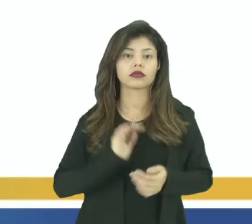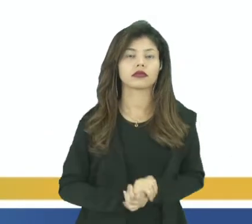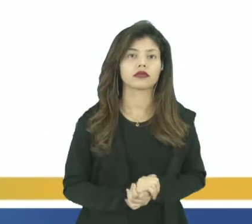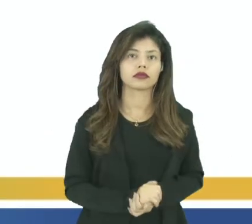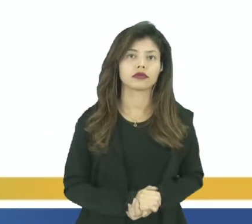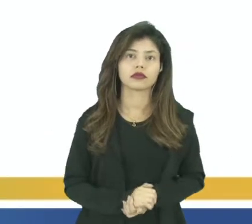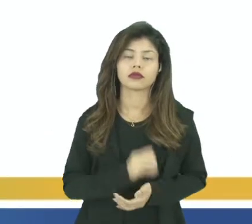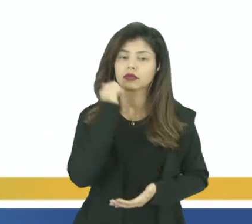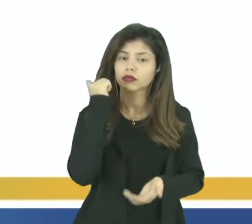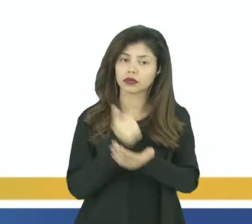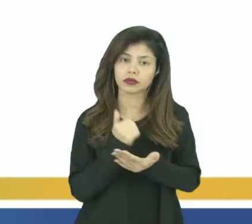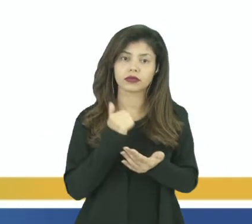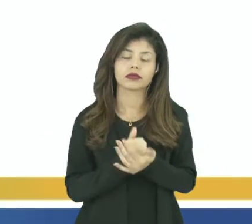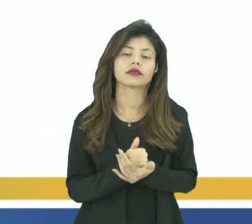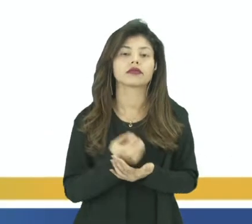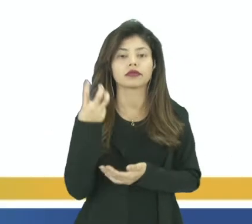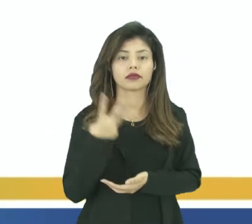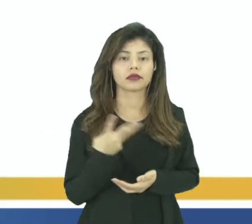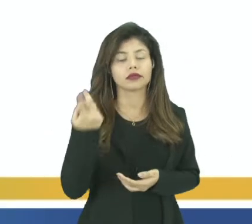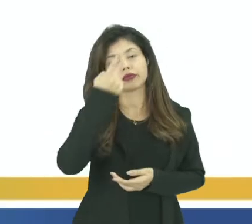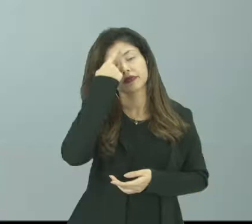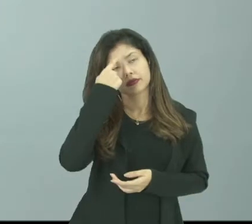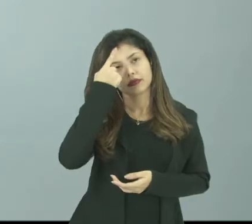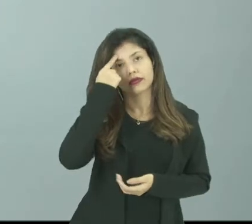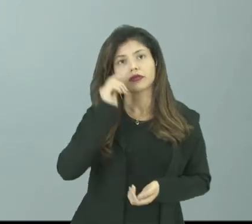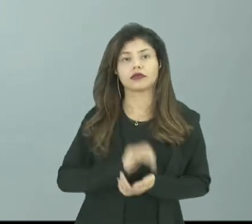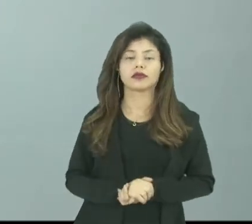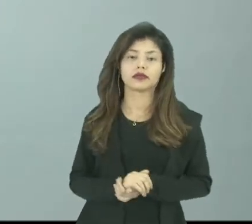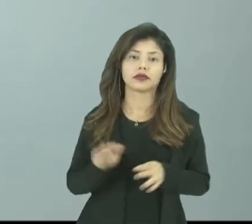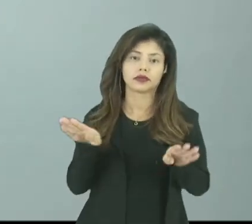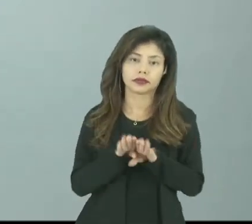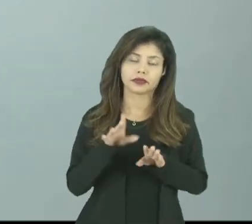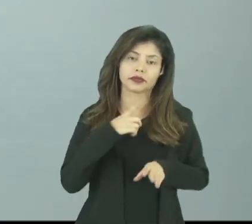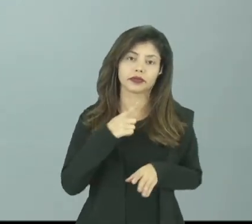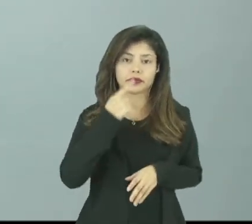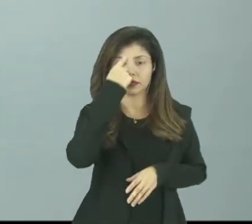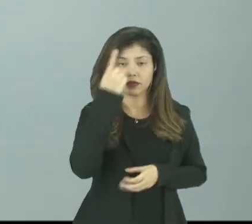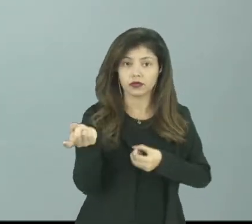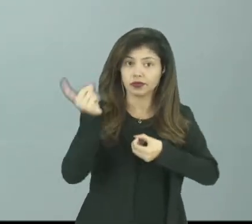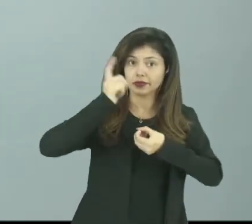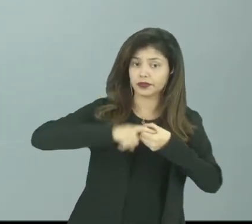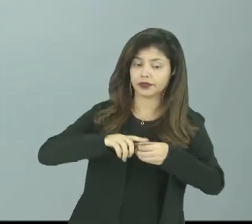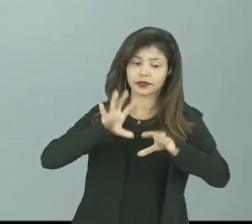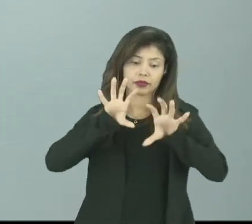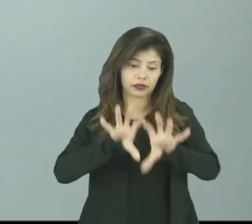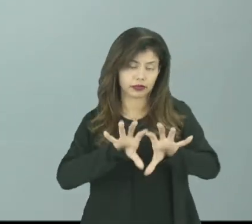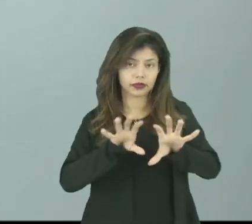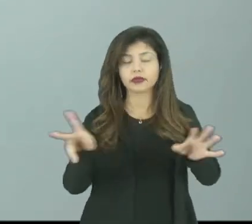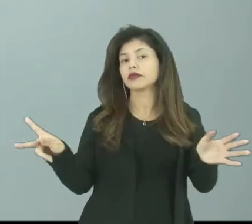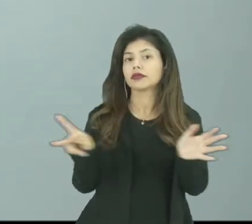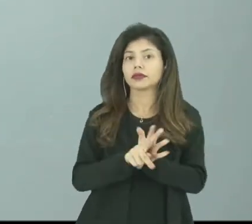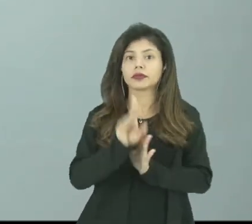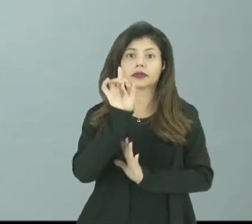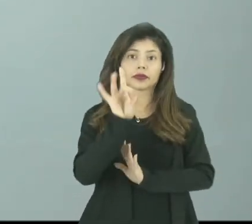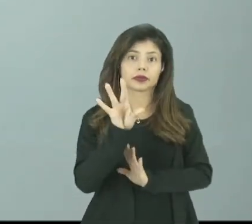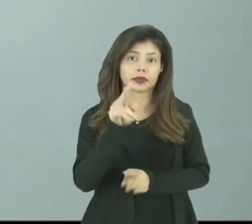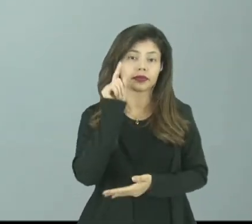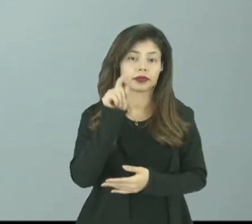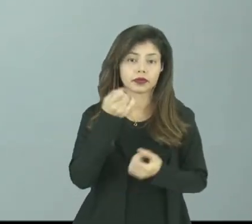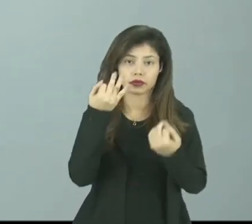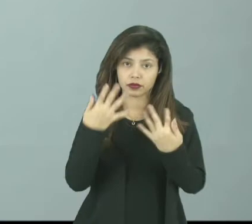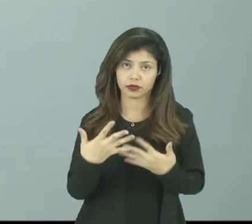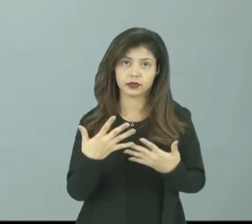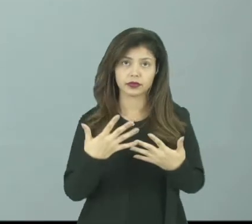contextualização de contrato, existem 3 pensadores que têm pensamentos voltados para esse momento, só que eles